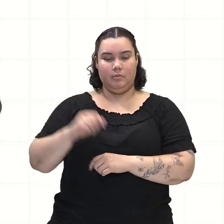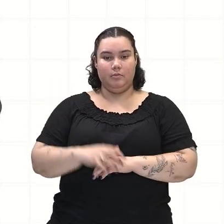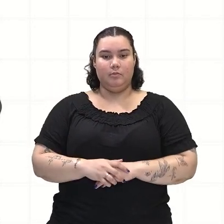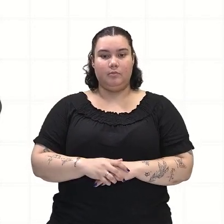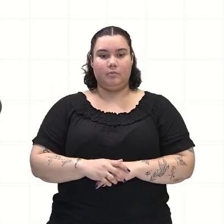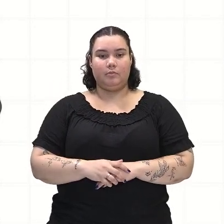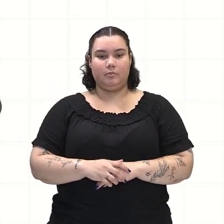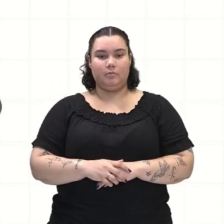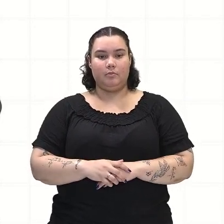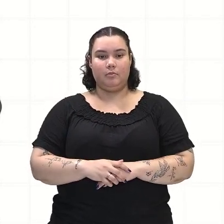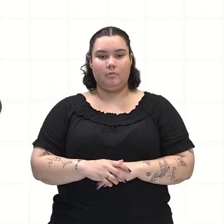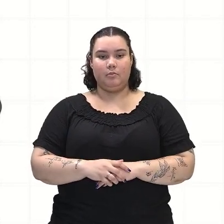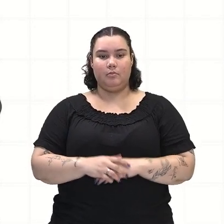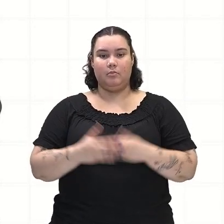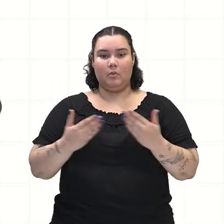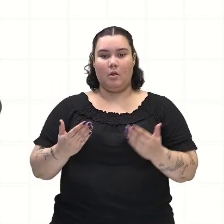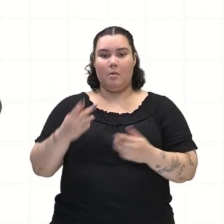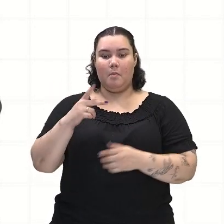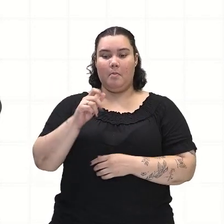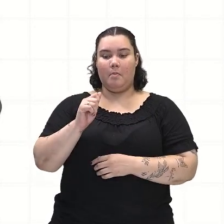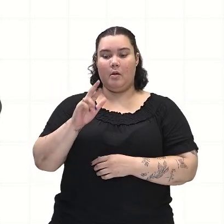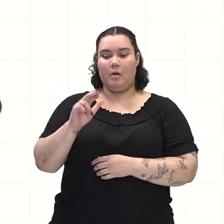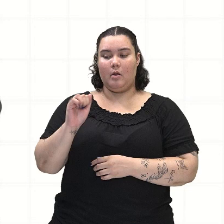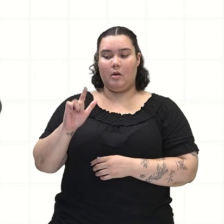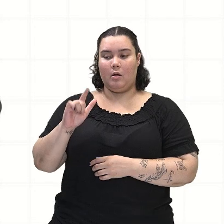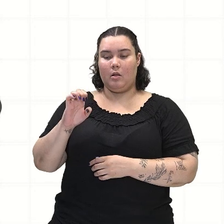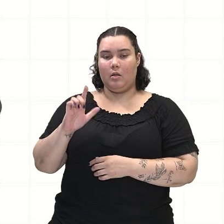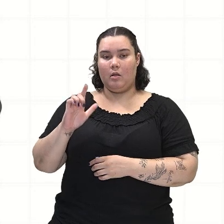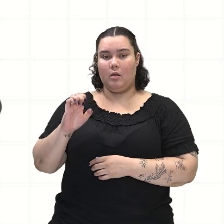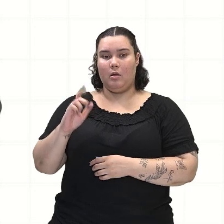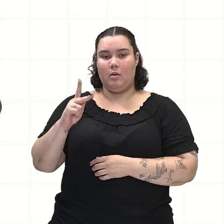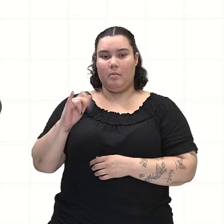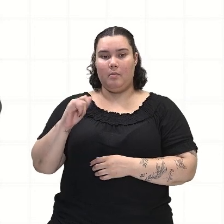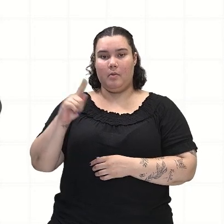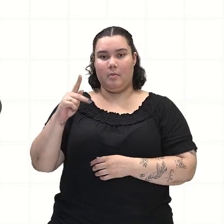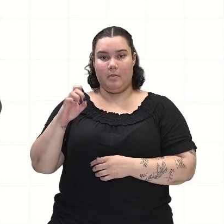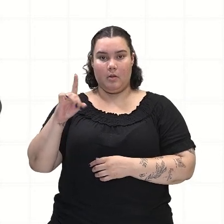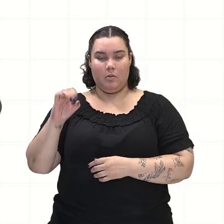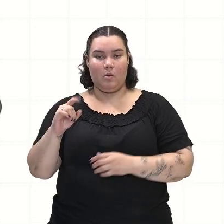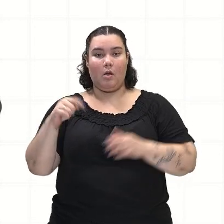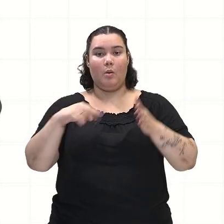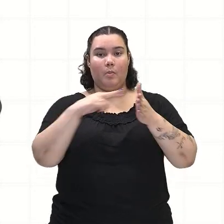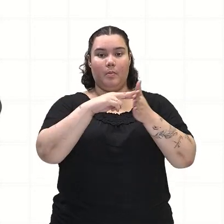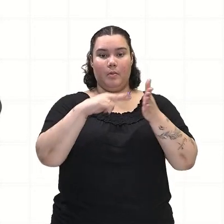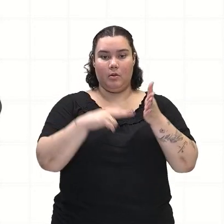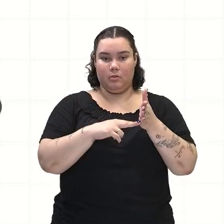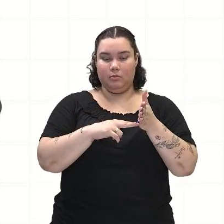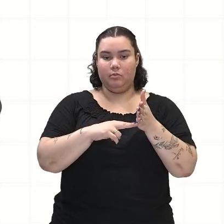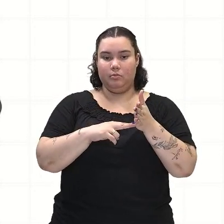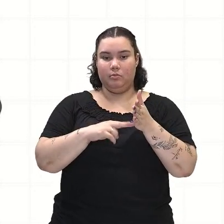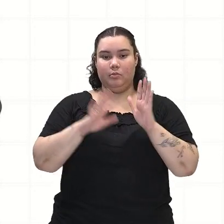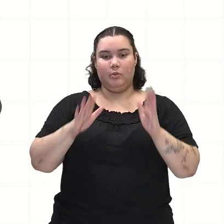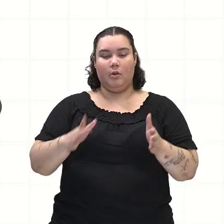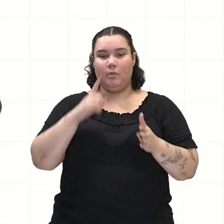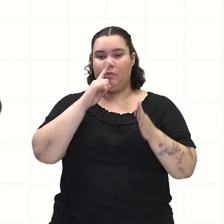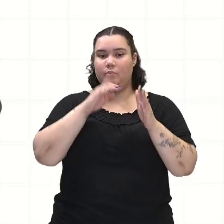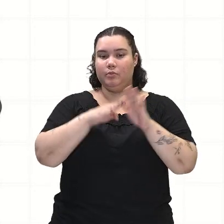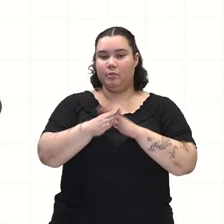Então, paralelepípedo também, ele é um prisma e ele é esse aqui que a gente já está acostumado,